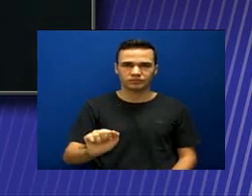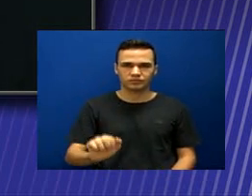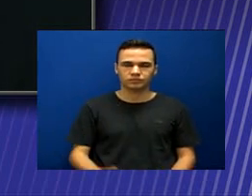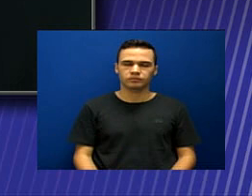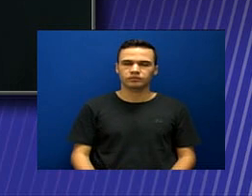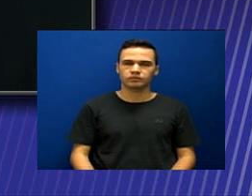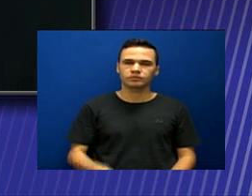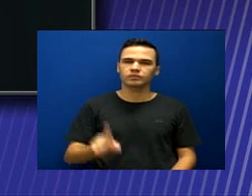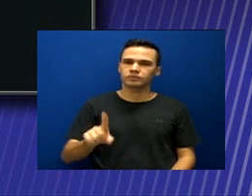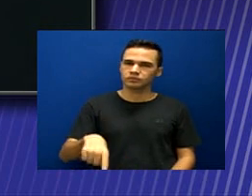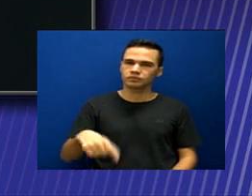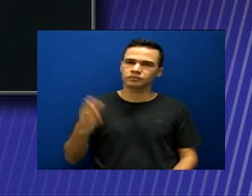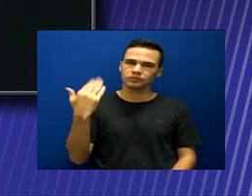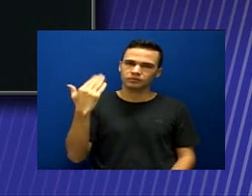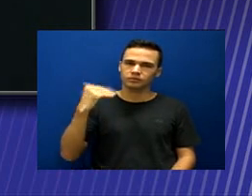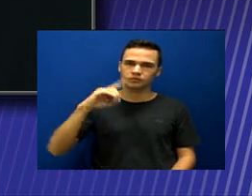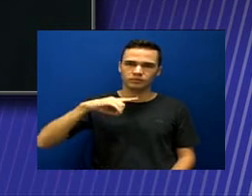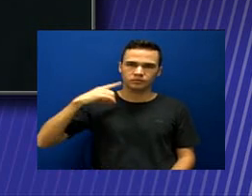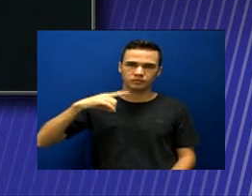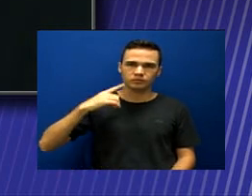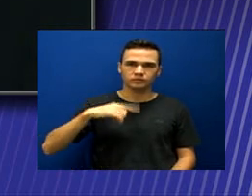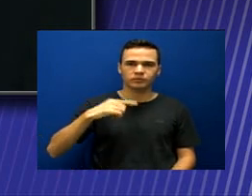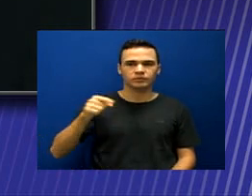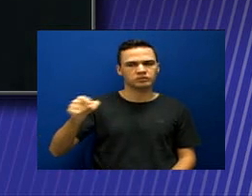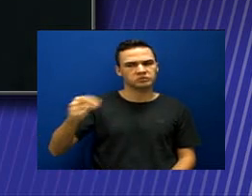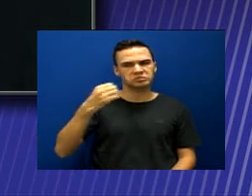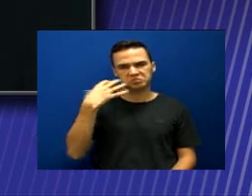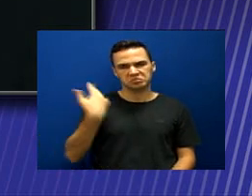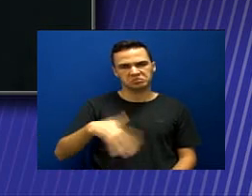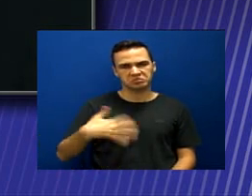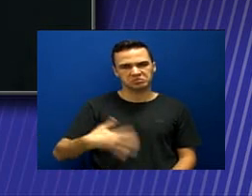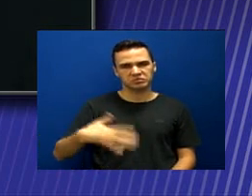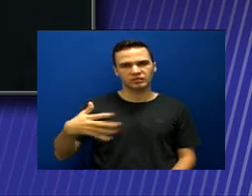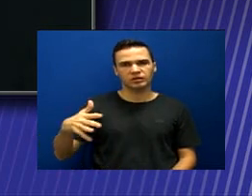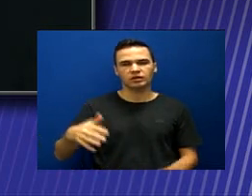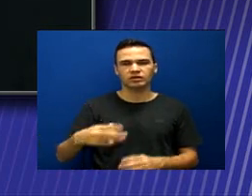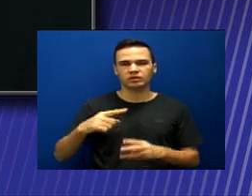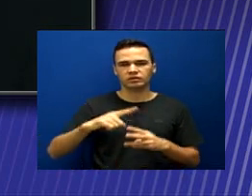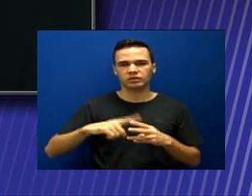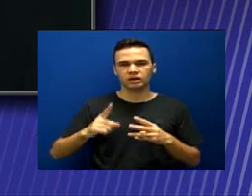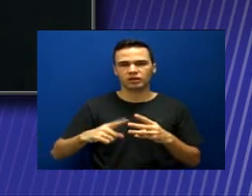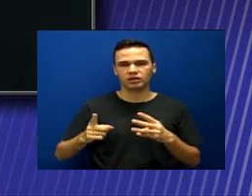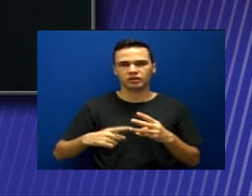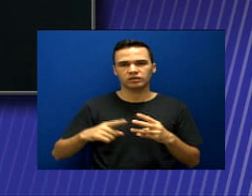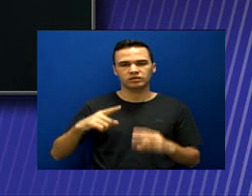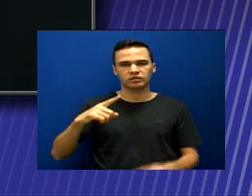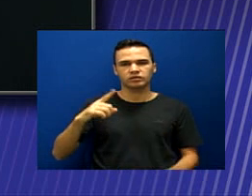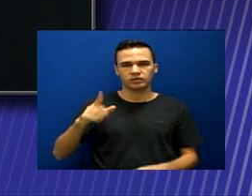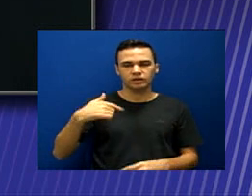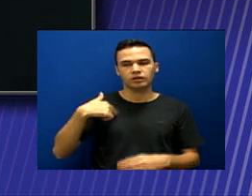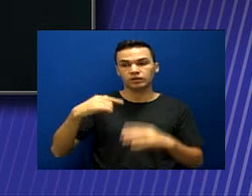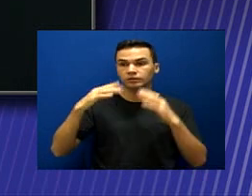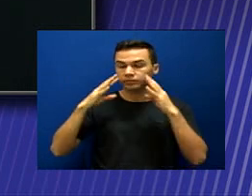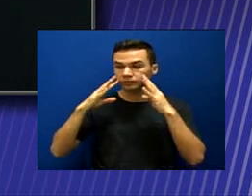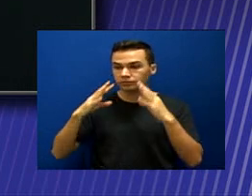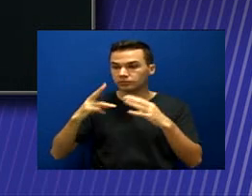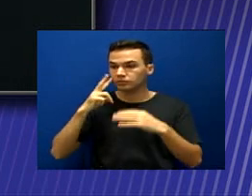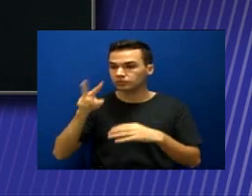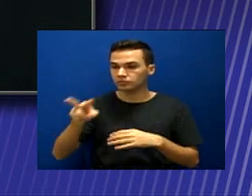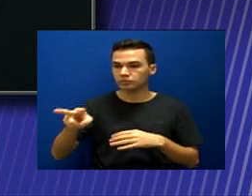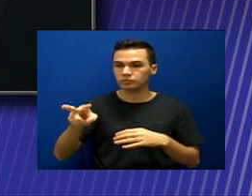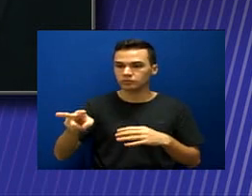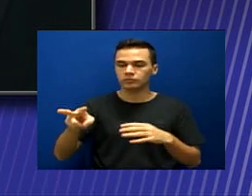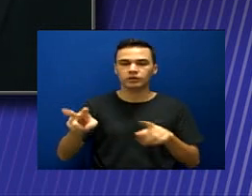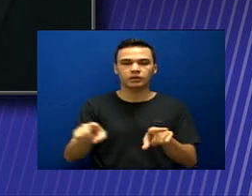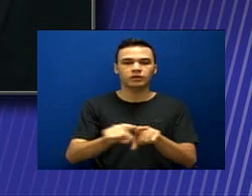E ex-deputada. Para quem esteve lá durante 3 mandatos, é uma experiência vereador, muito grande. Eu posso falar com tranquilidade olhando para Vossa Excelência e